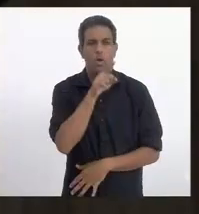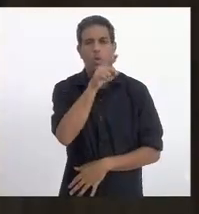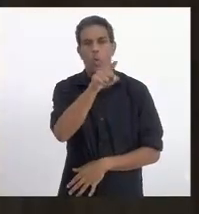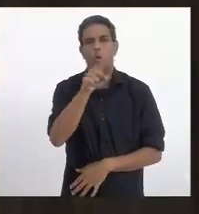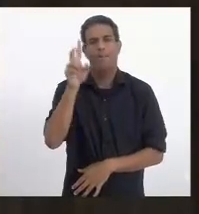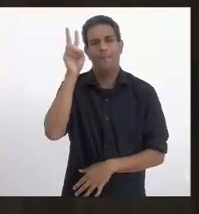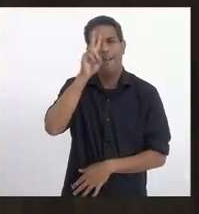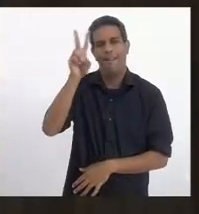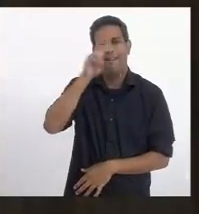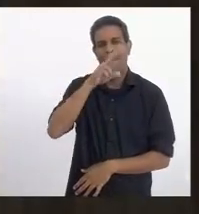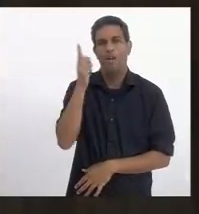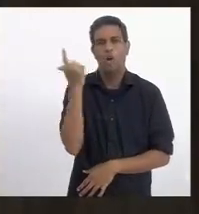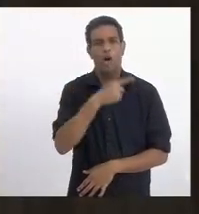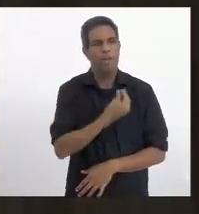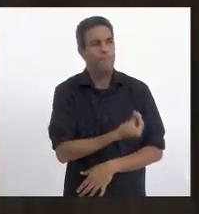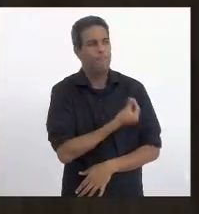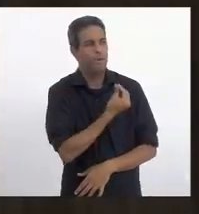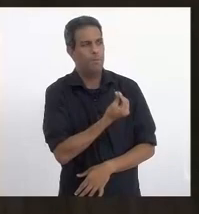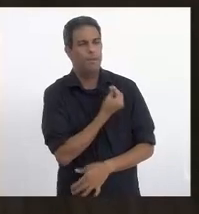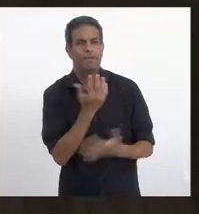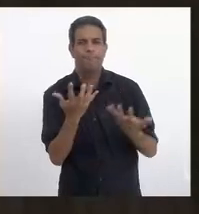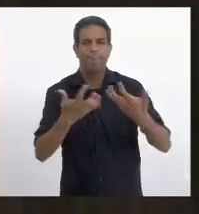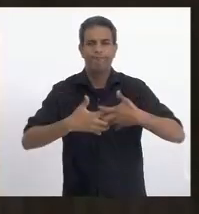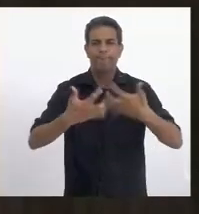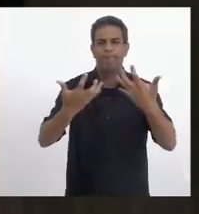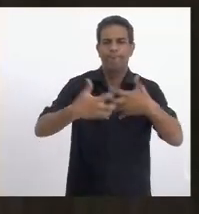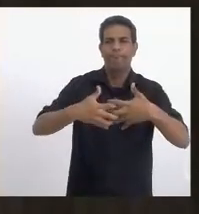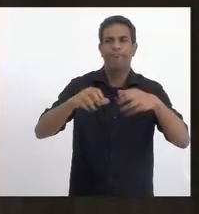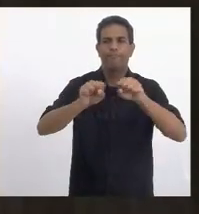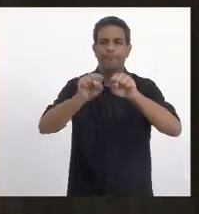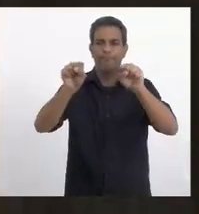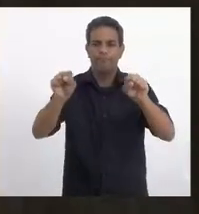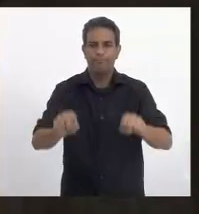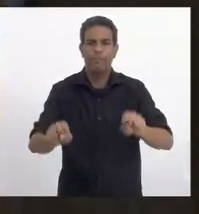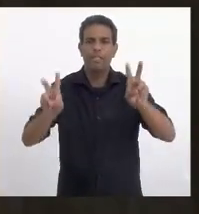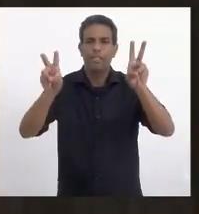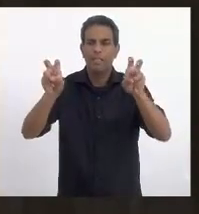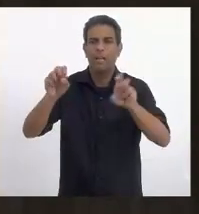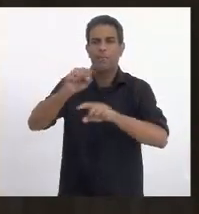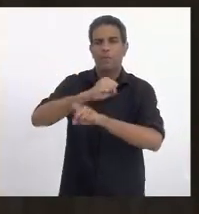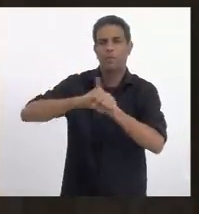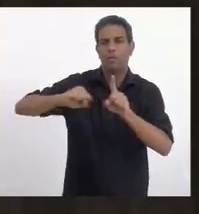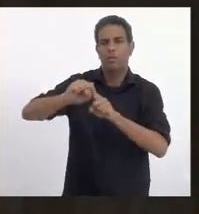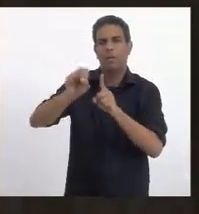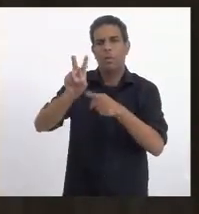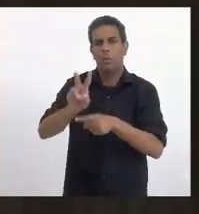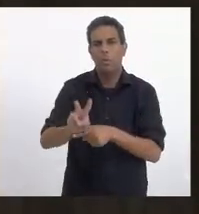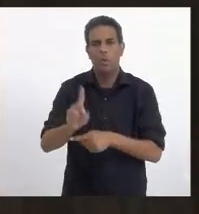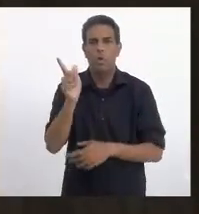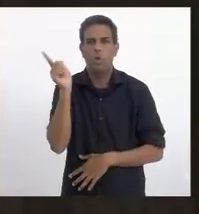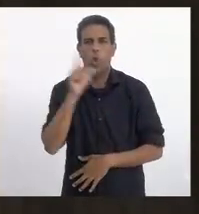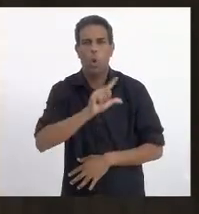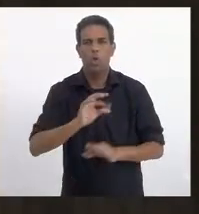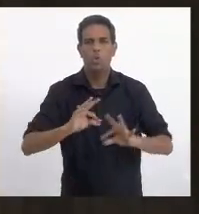Y ainda participar da construção de sistema de proteção social e não trouxe proteção nenhuma